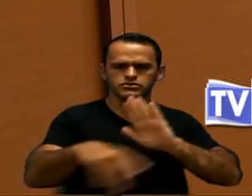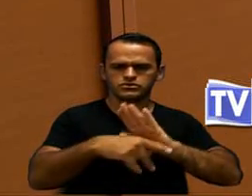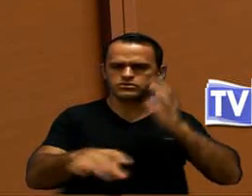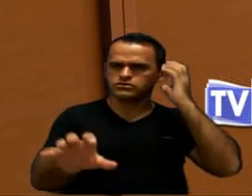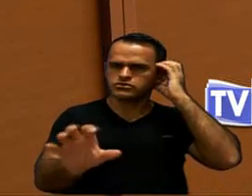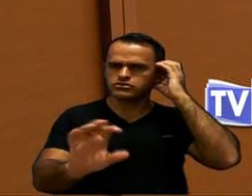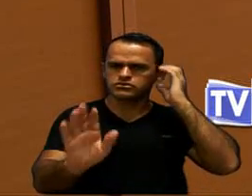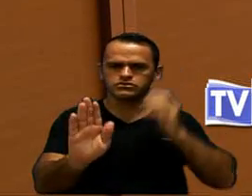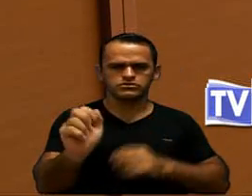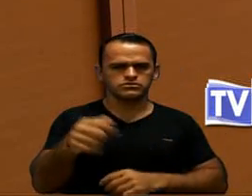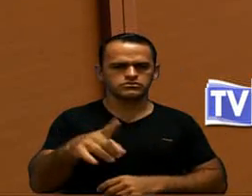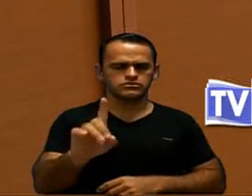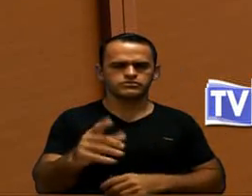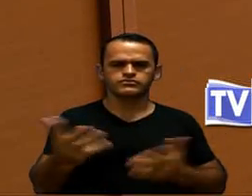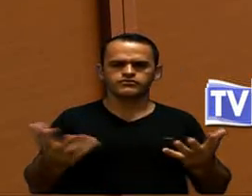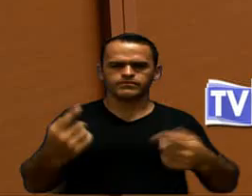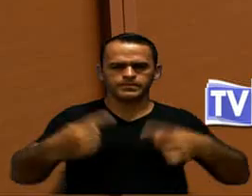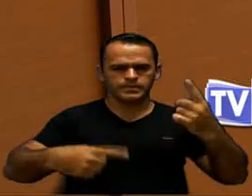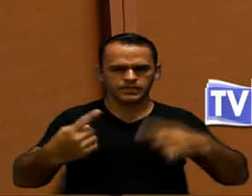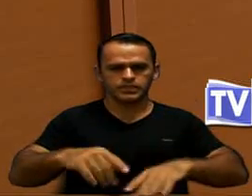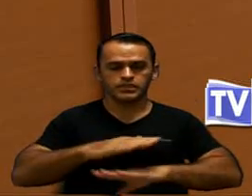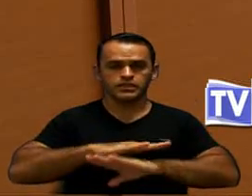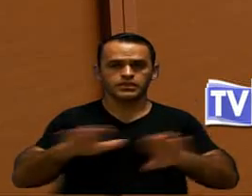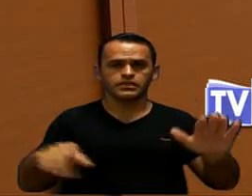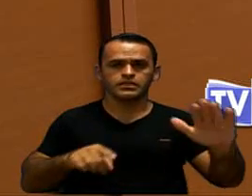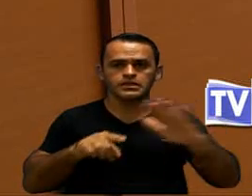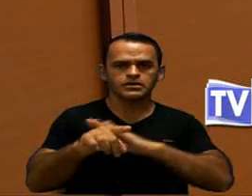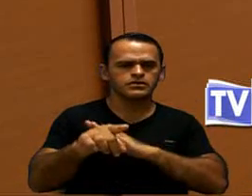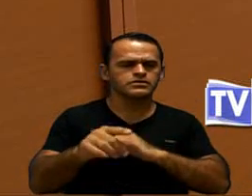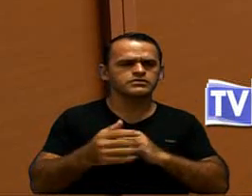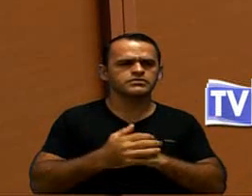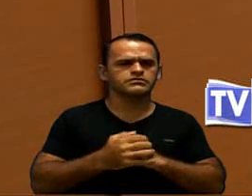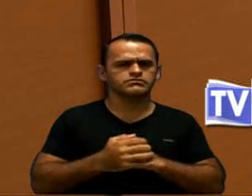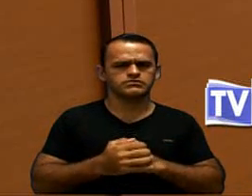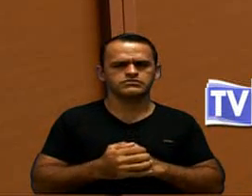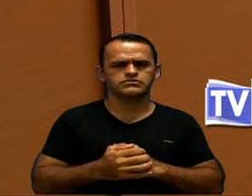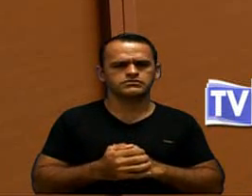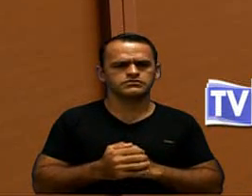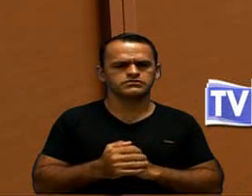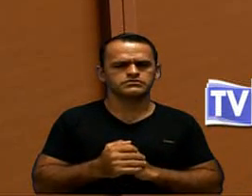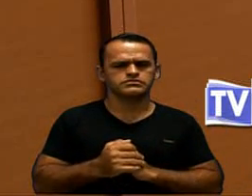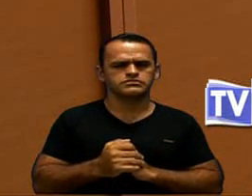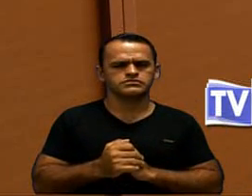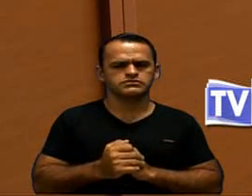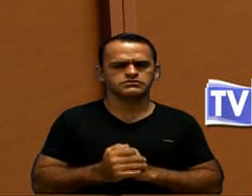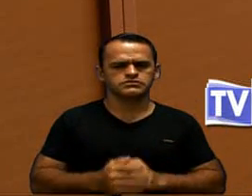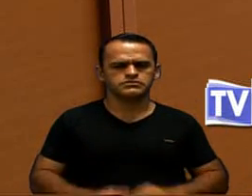vereador França. Eu encerro a discussão, coloco em votação. A senhora pode usar como...